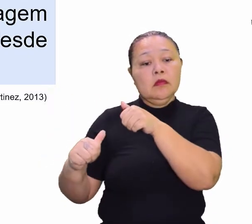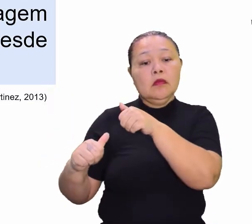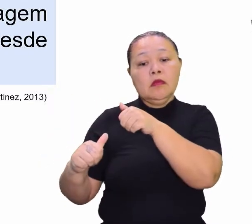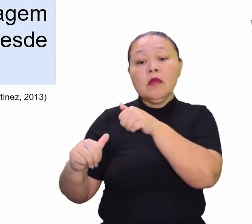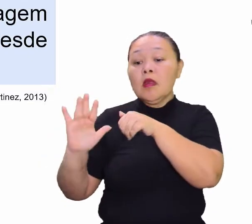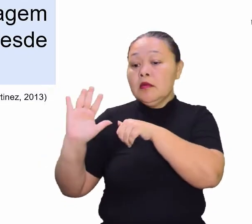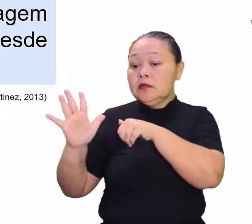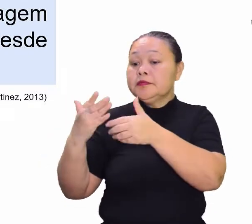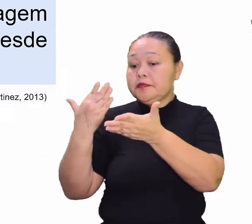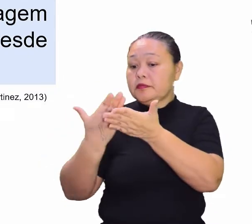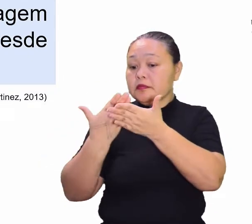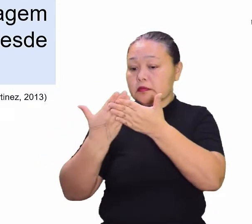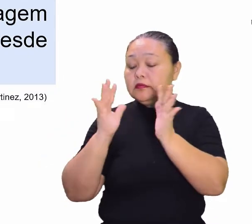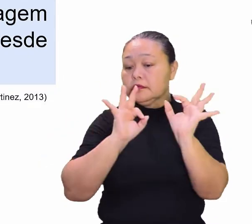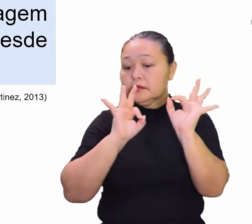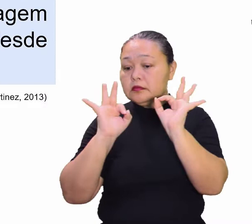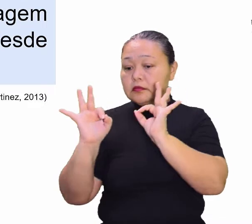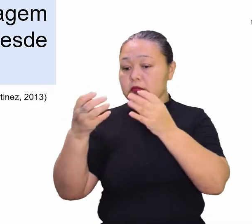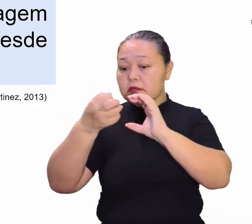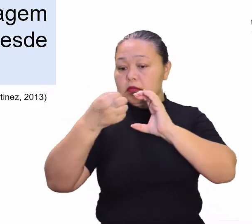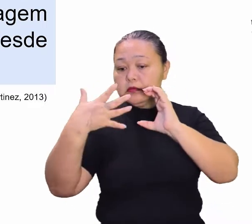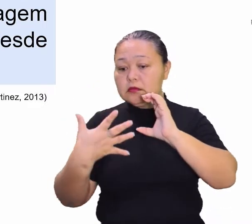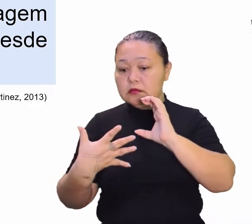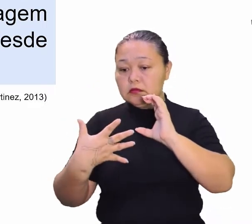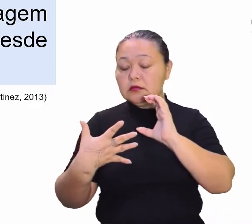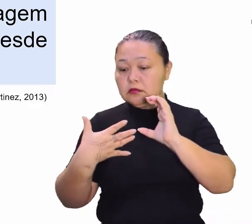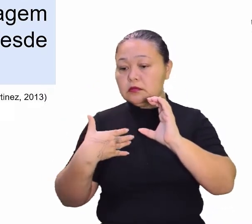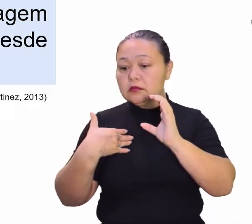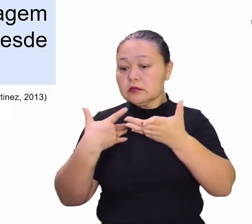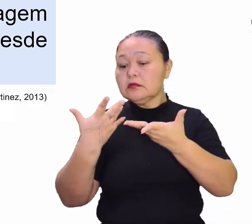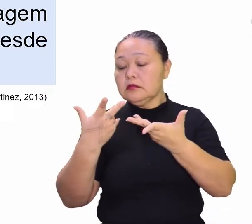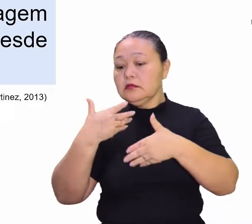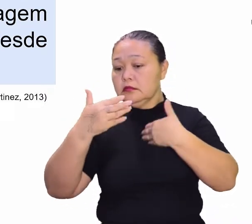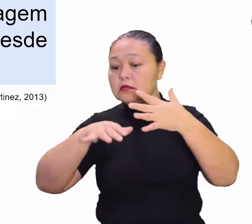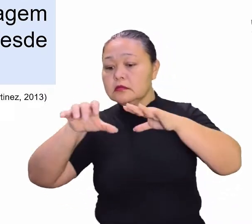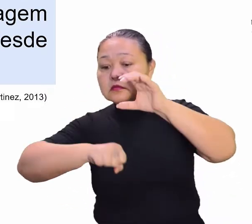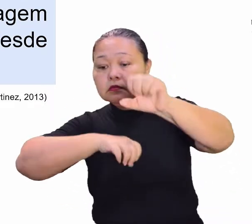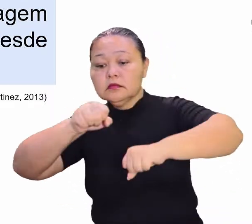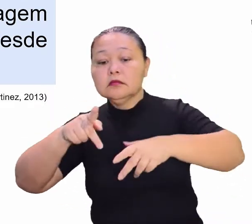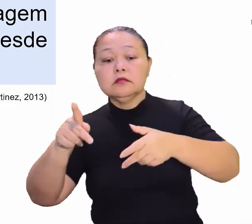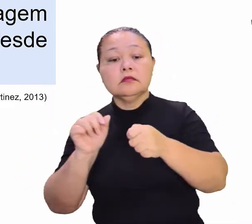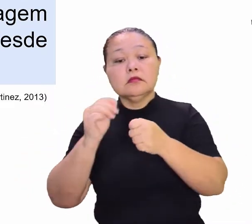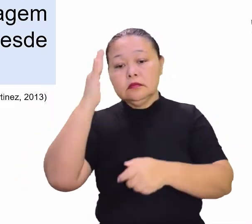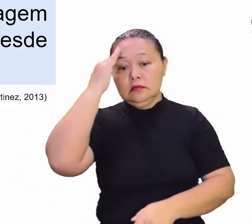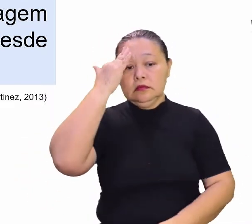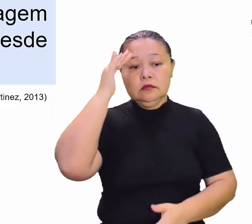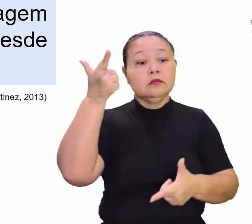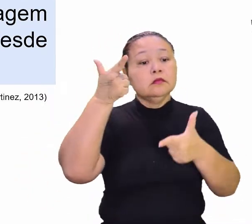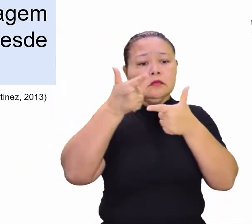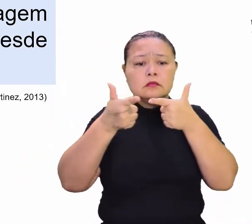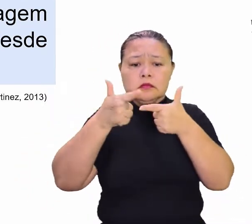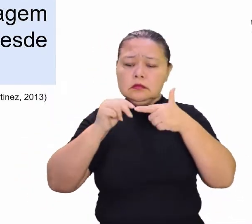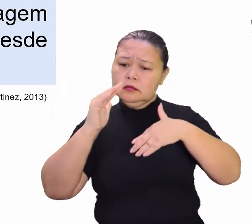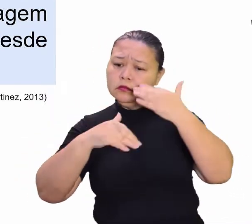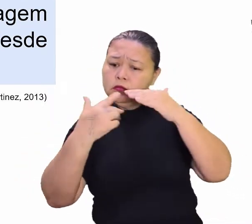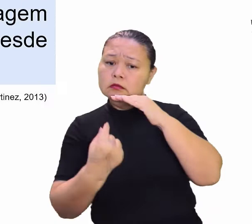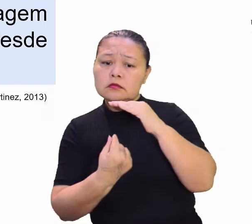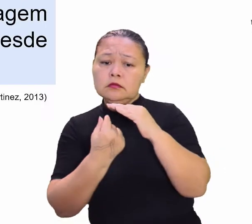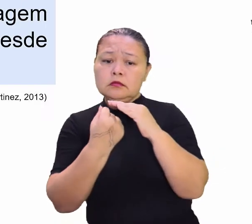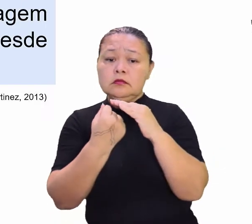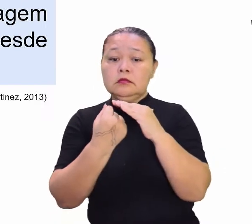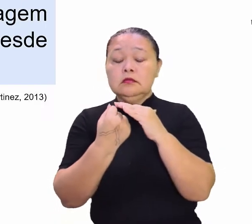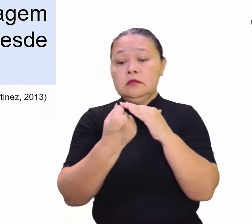já estudou durante essa aula, né, algumas características desse processo de ocupação. Mas para compreender a dificuldade do desenvolvimento